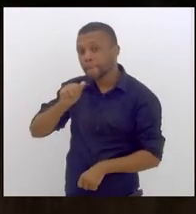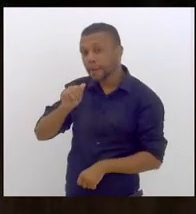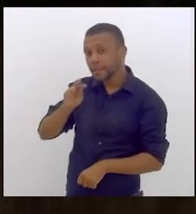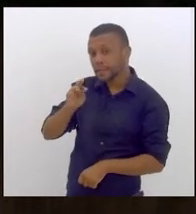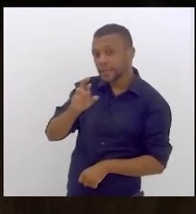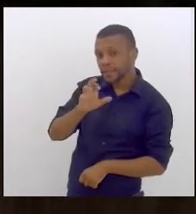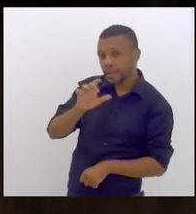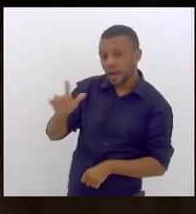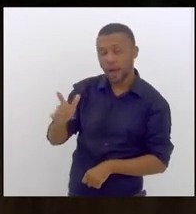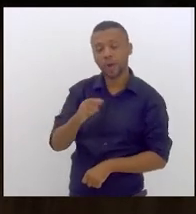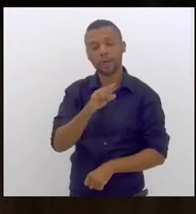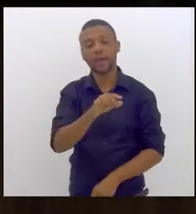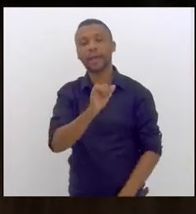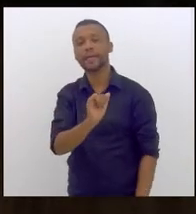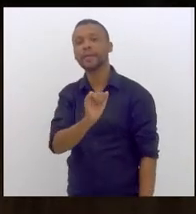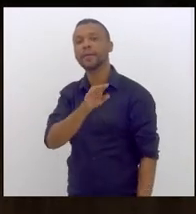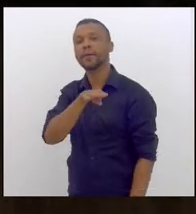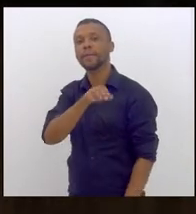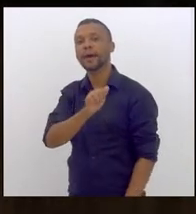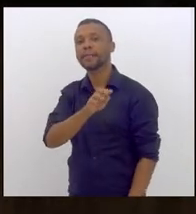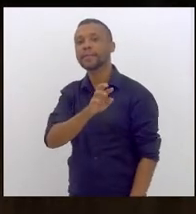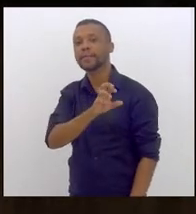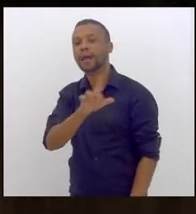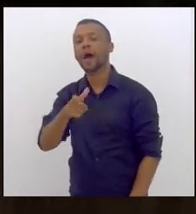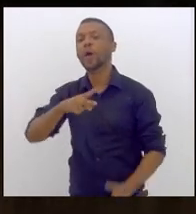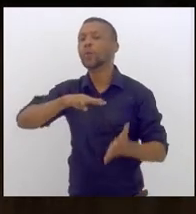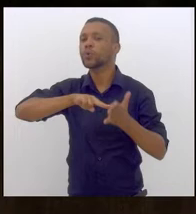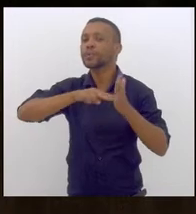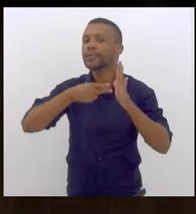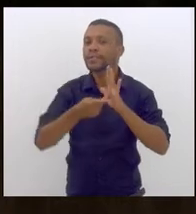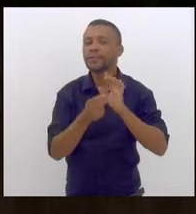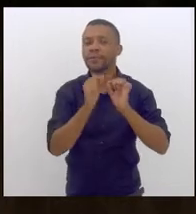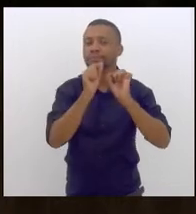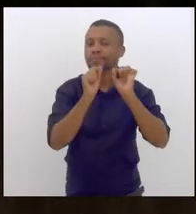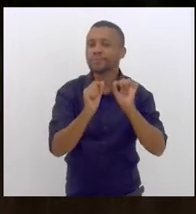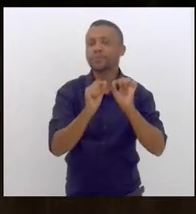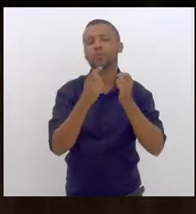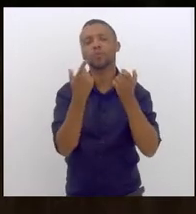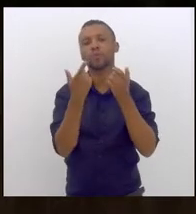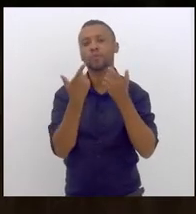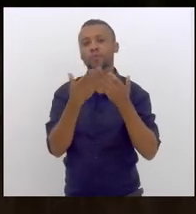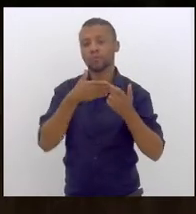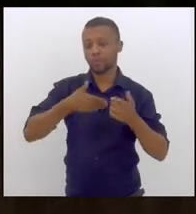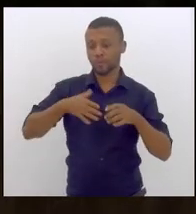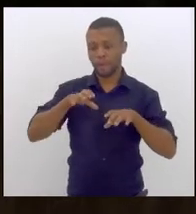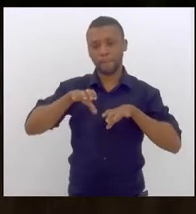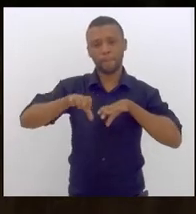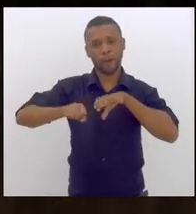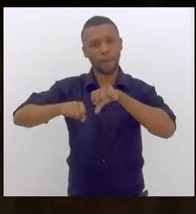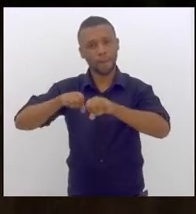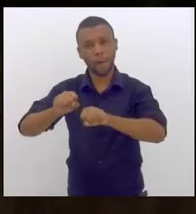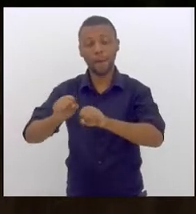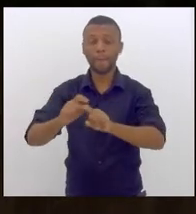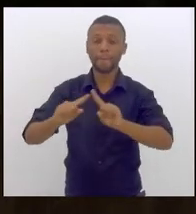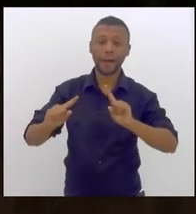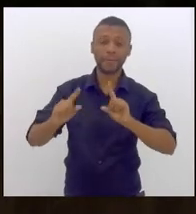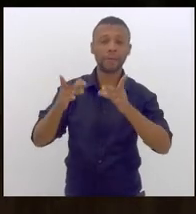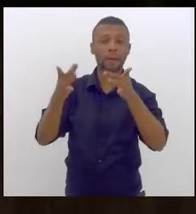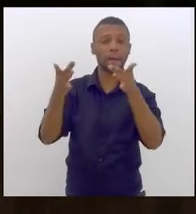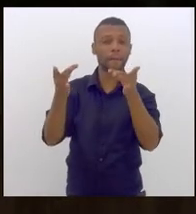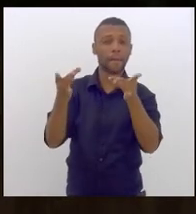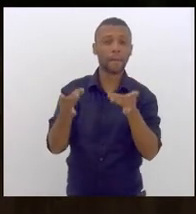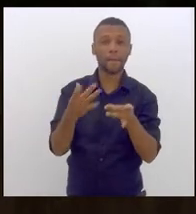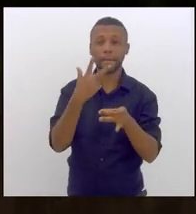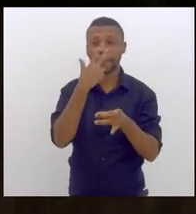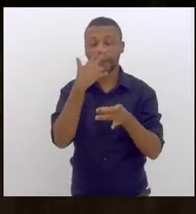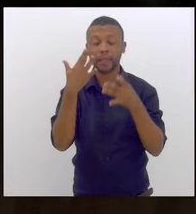significa, entendeu? Um tombamento, mas tem entrado num ouvido e